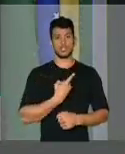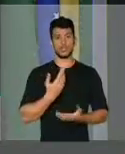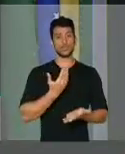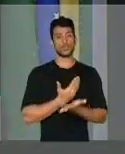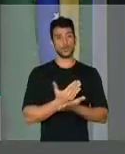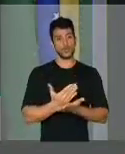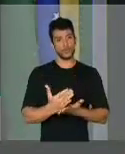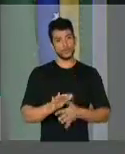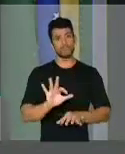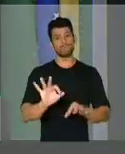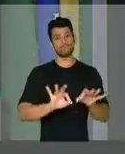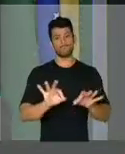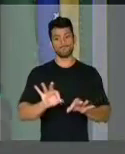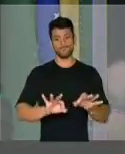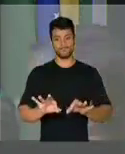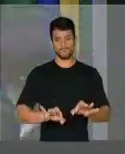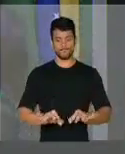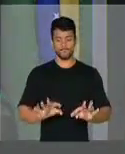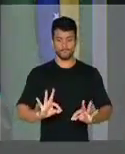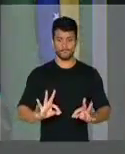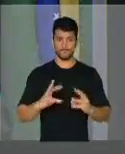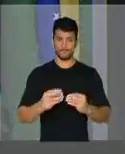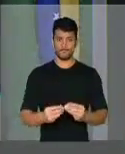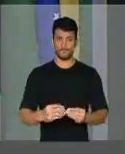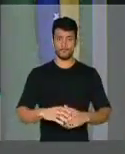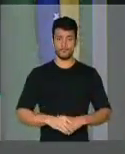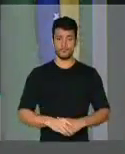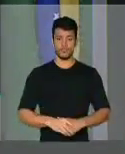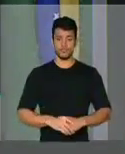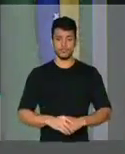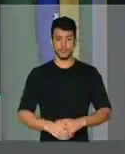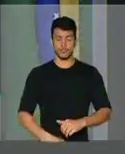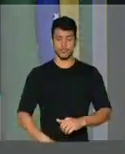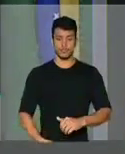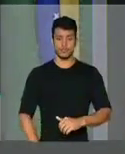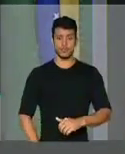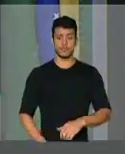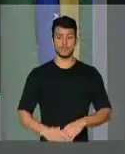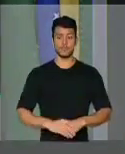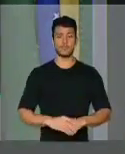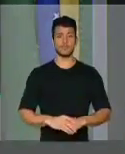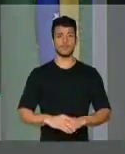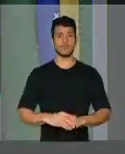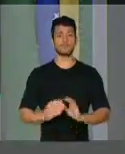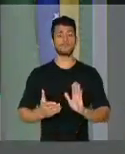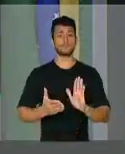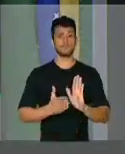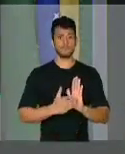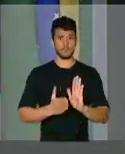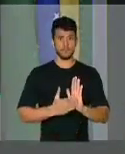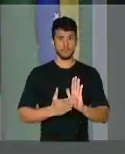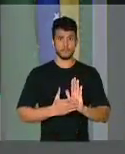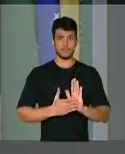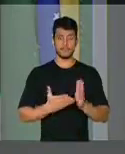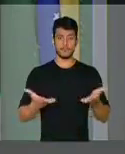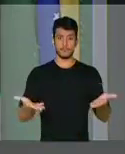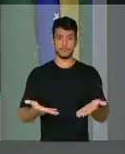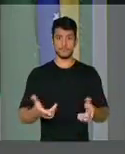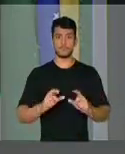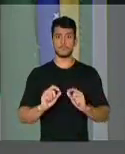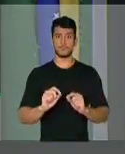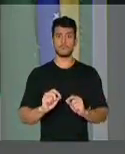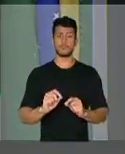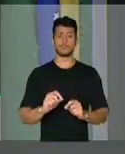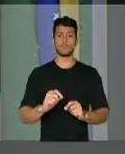fazer a regulamentação desse parágrafo 7º. Louvo aqui a iniciativa e a atitude